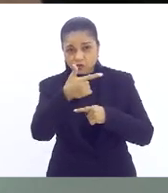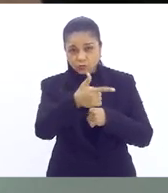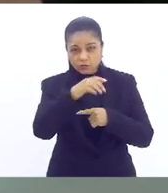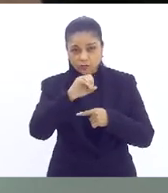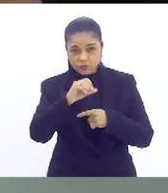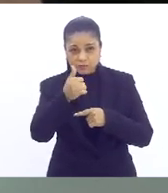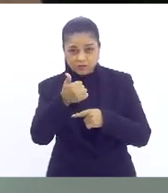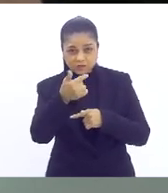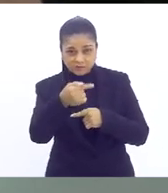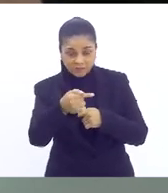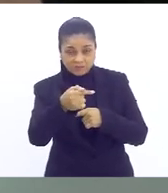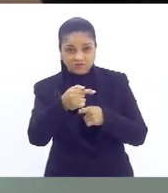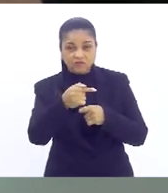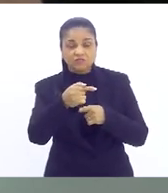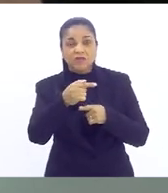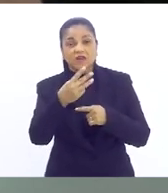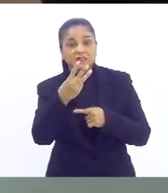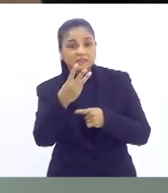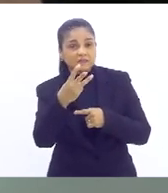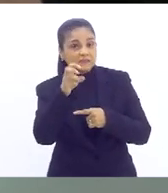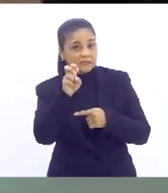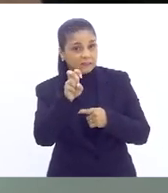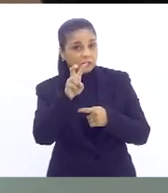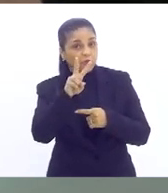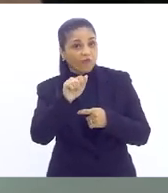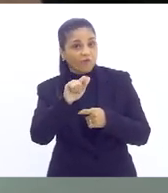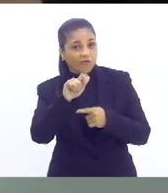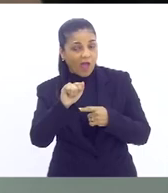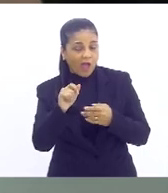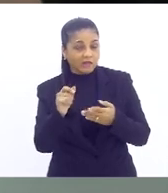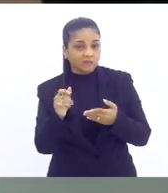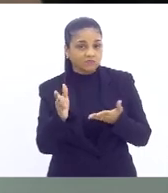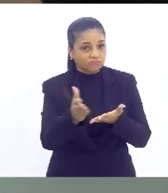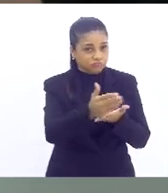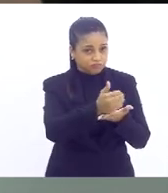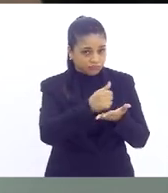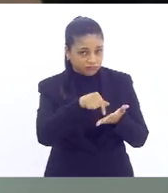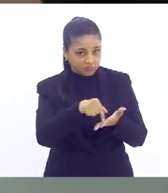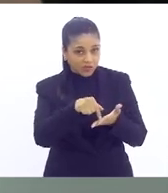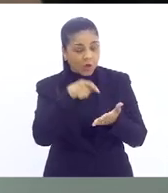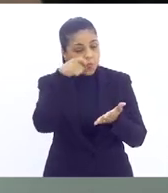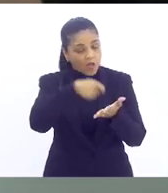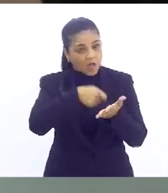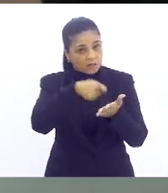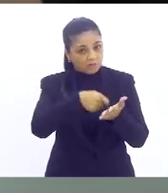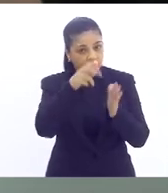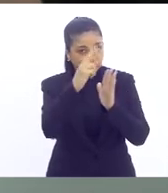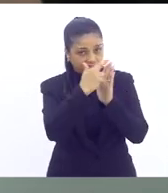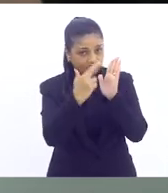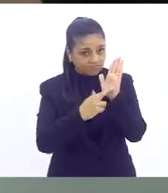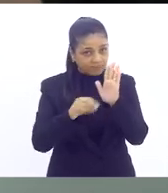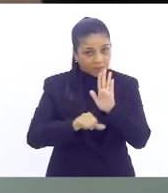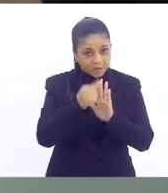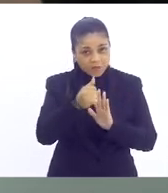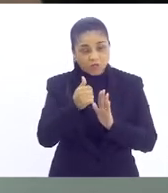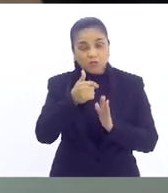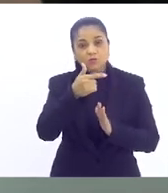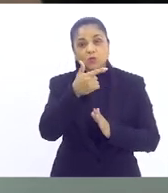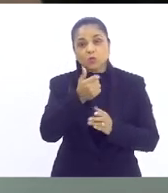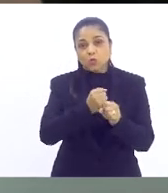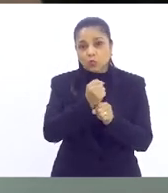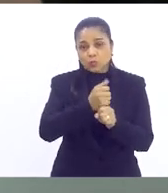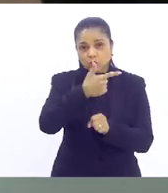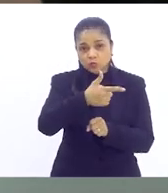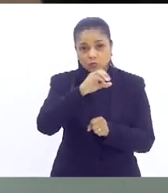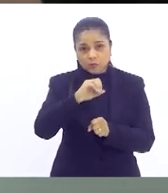calculado e que foi aberto o processo por isso que eram 35 que isso era uma exigência do primeiro regime lá de 2017 E